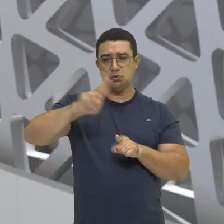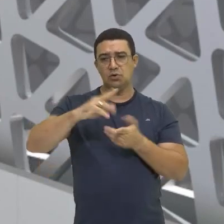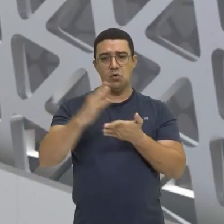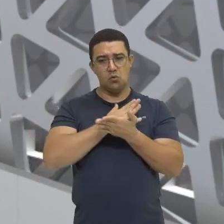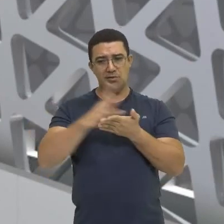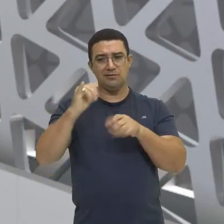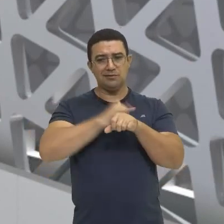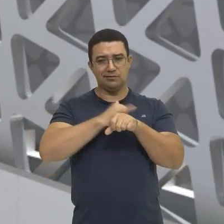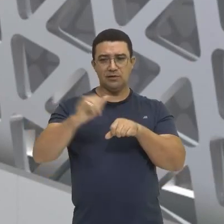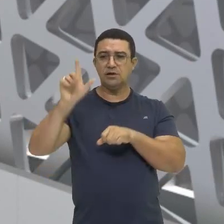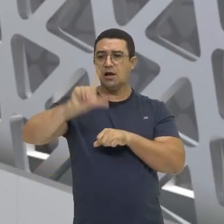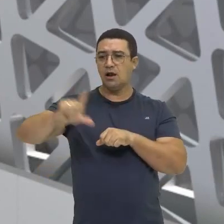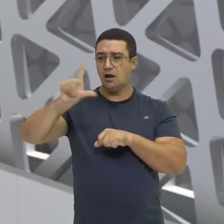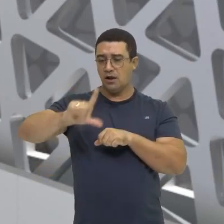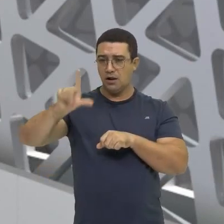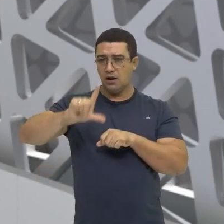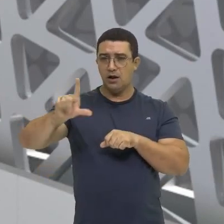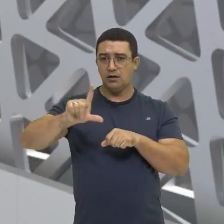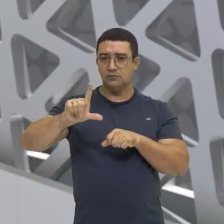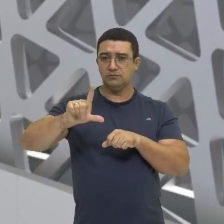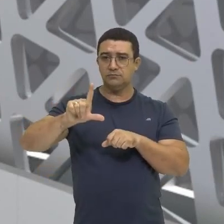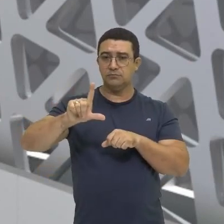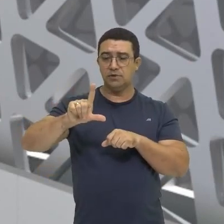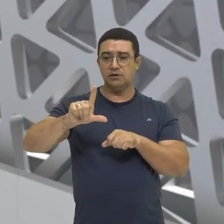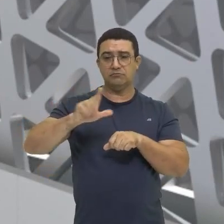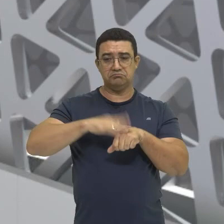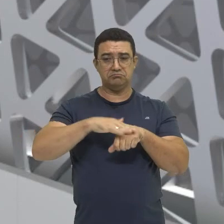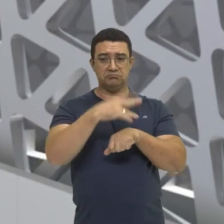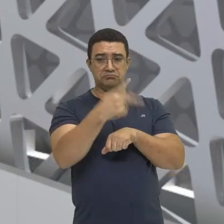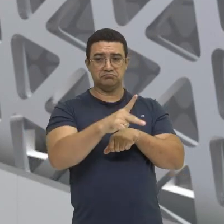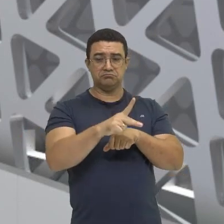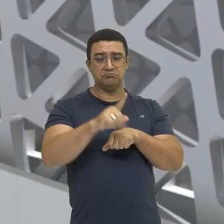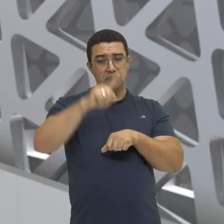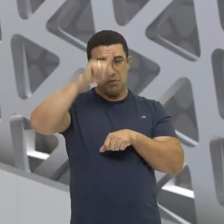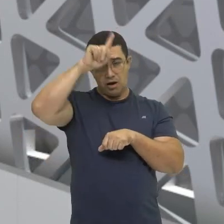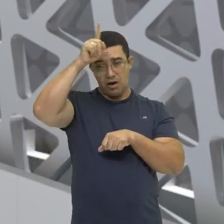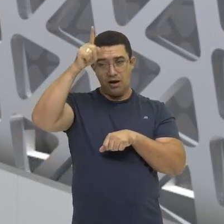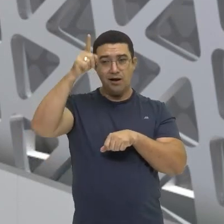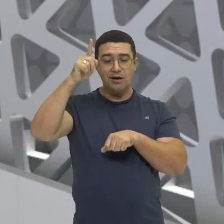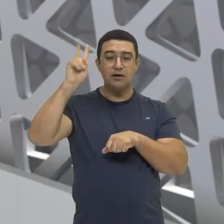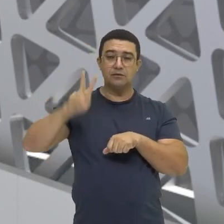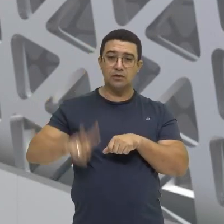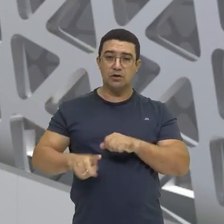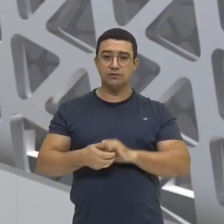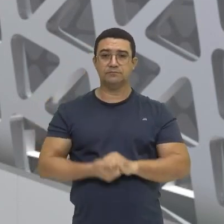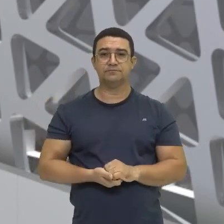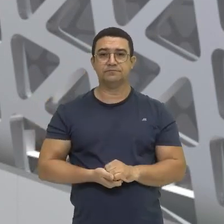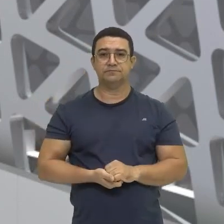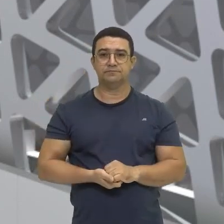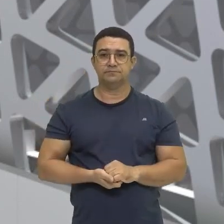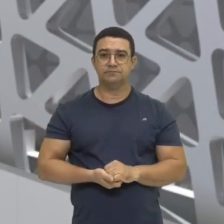recursos literários, né, para compor a sua história, o seu texto, tá ok? Então, turmas,